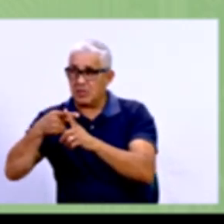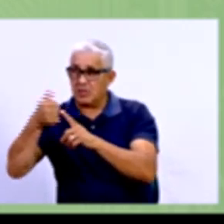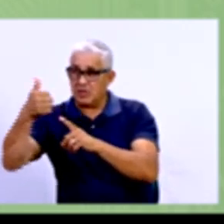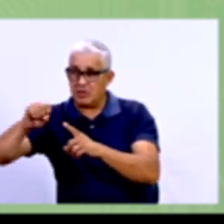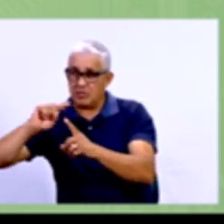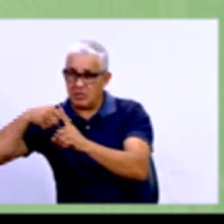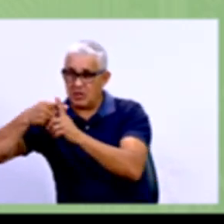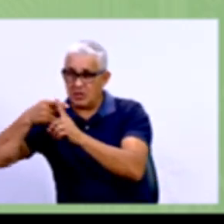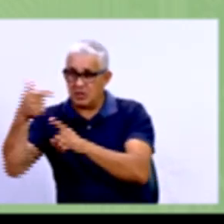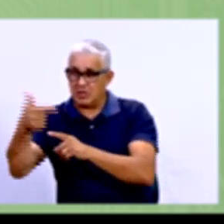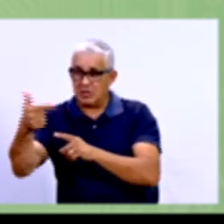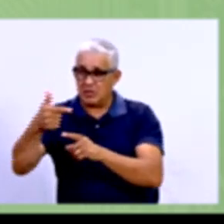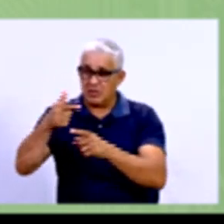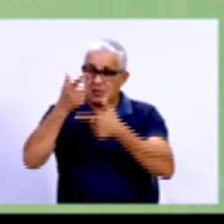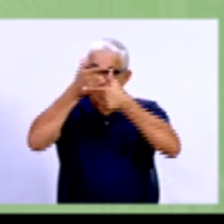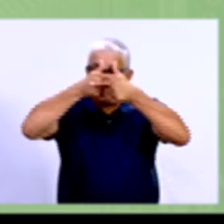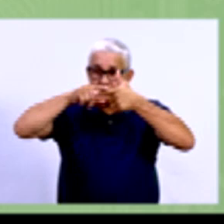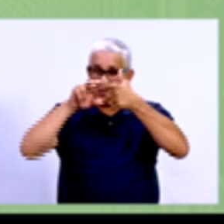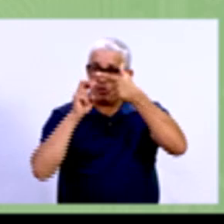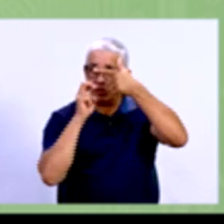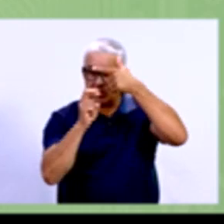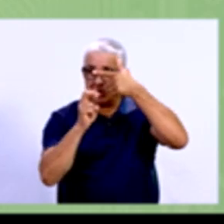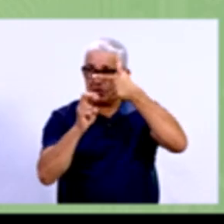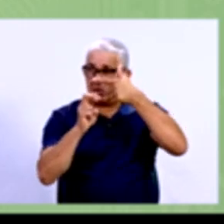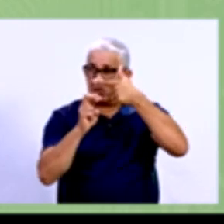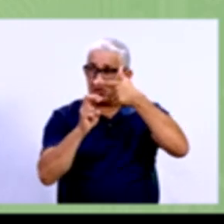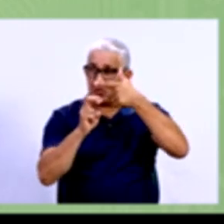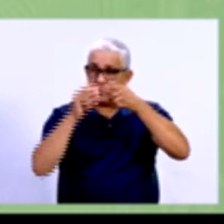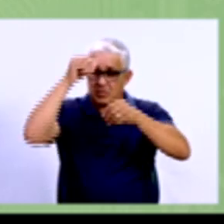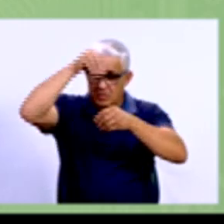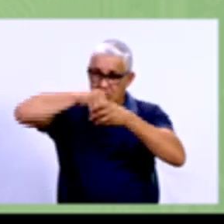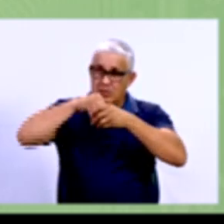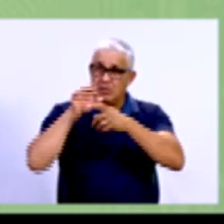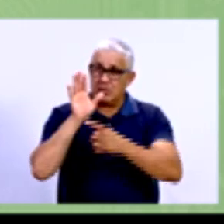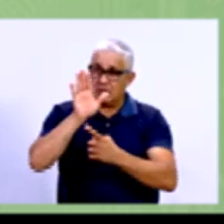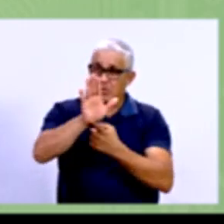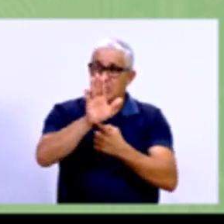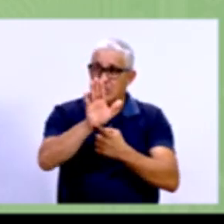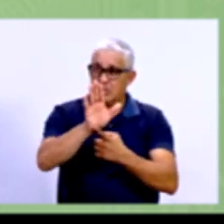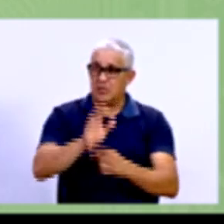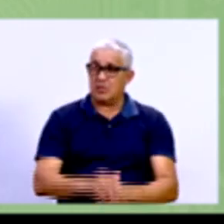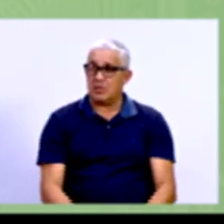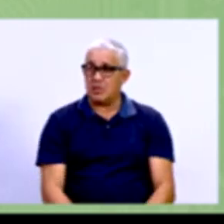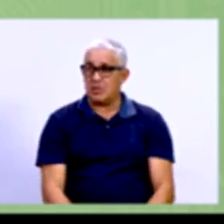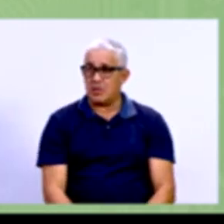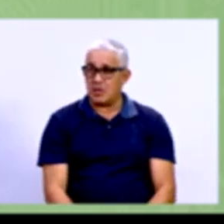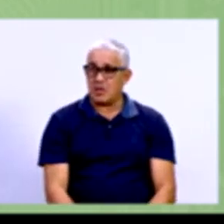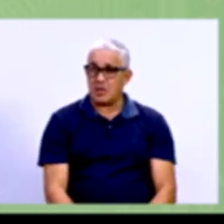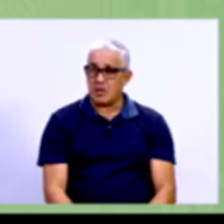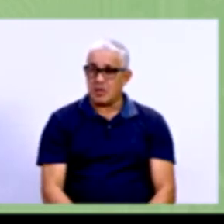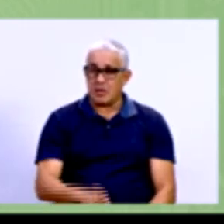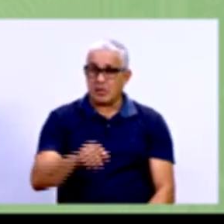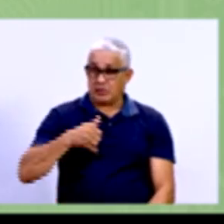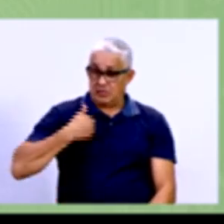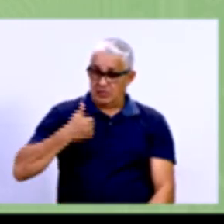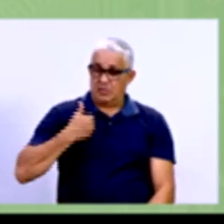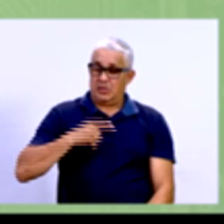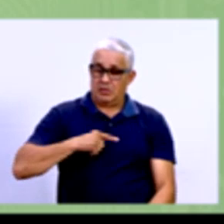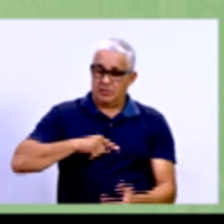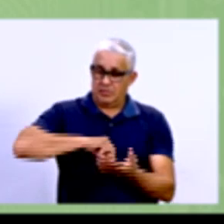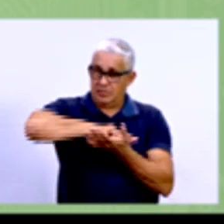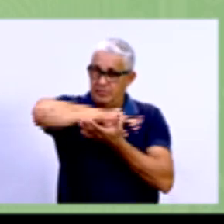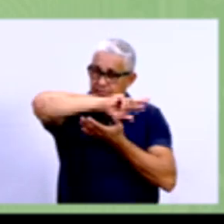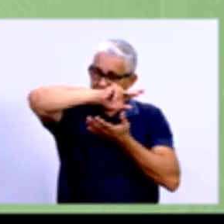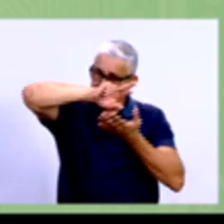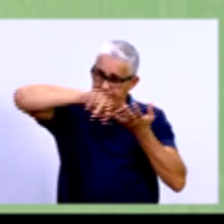gente pode falar que dentro dessa amostra, né, de idades que a gente tem desses